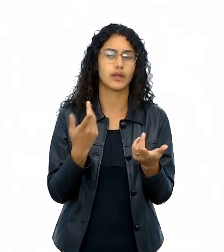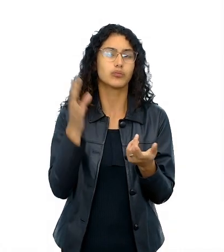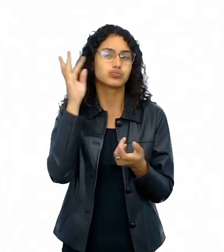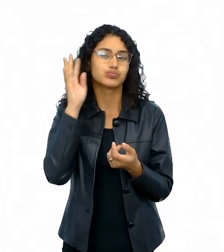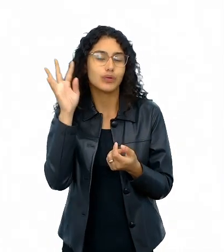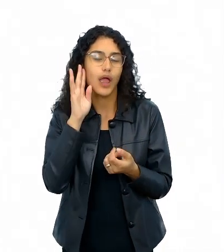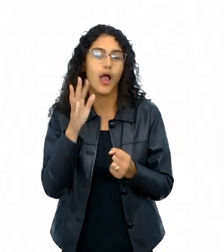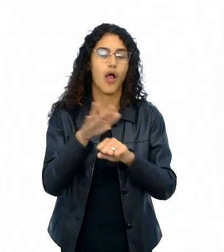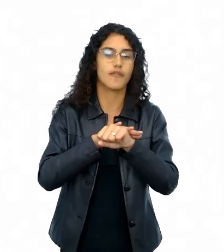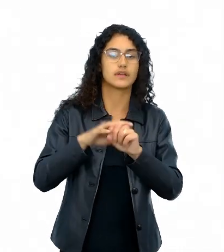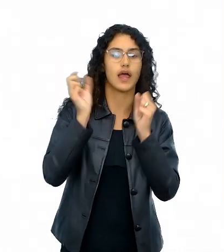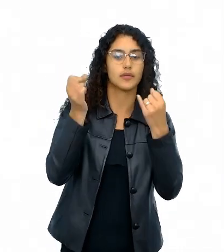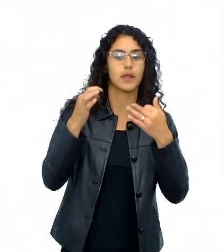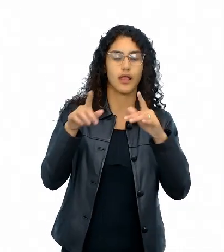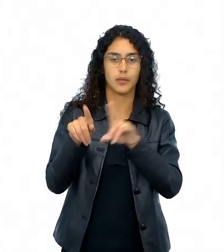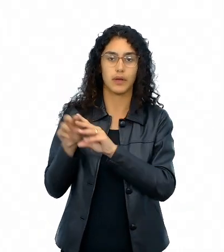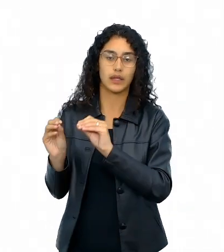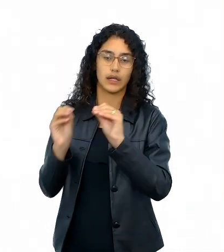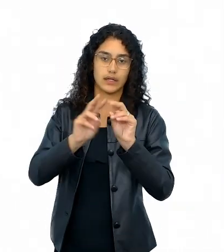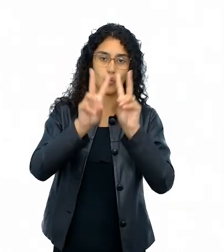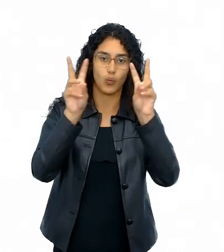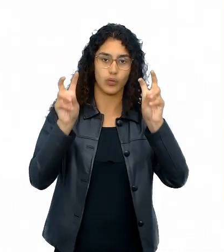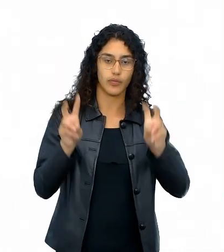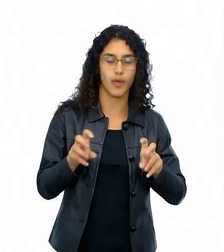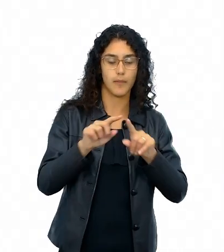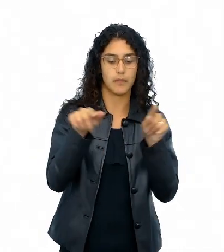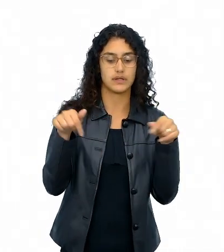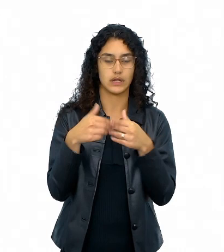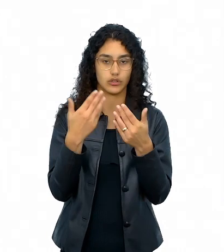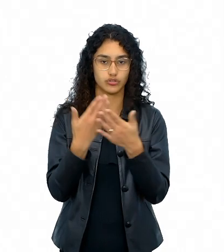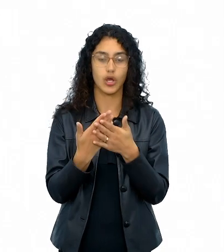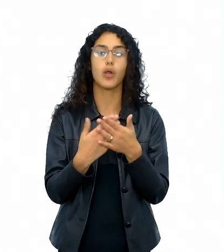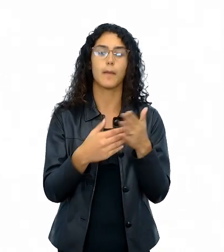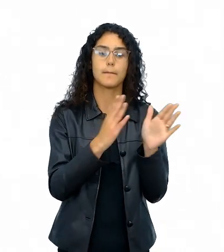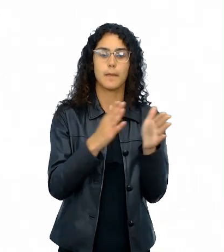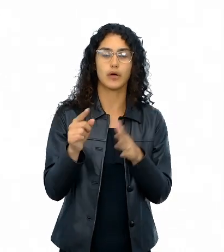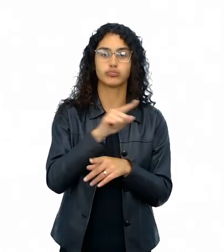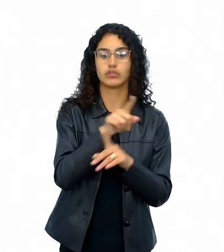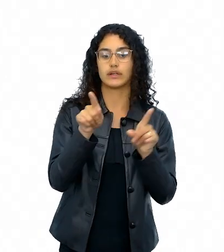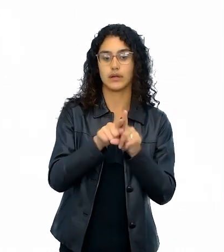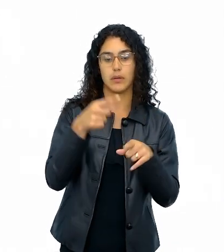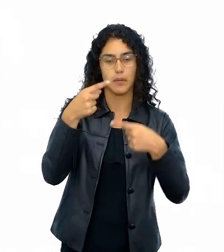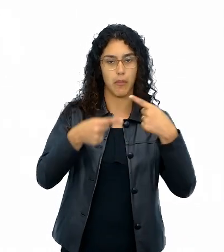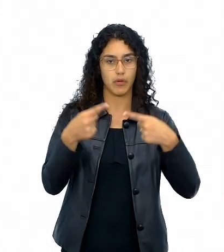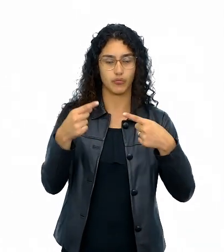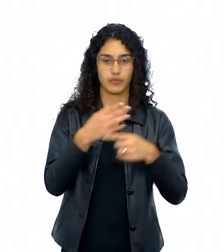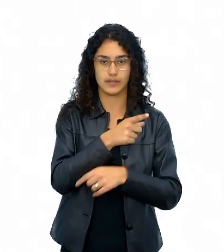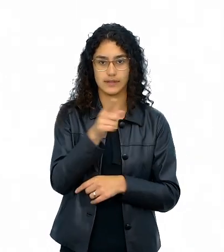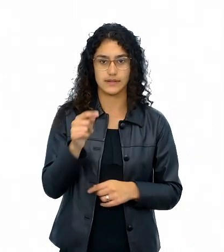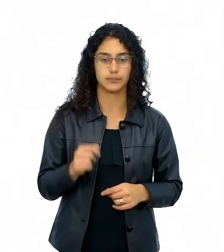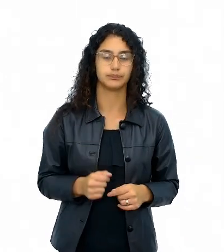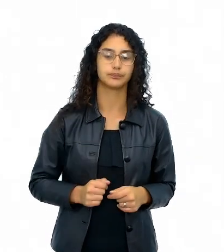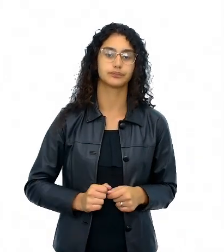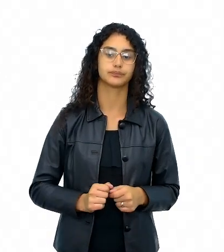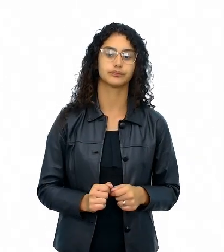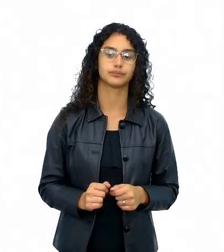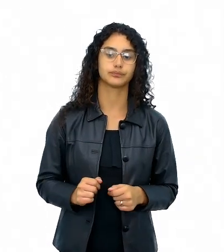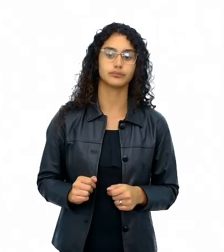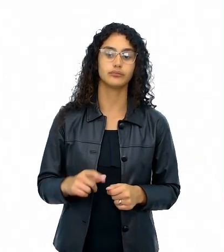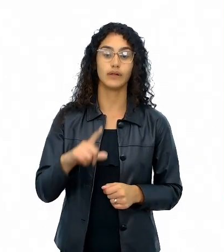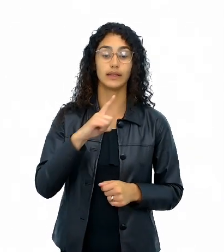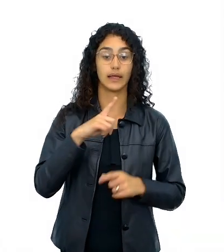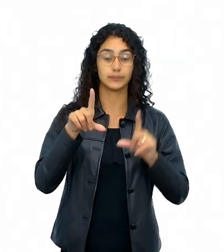lúdica, né? Conversar aí e trazer a temática para a pauta aí de vocês, para a discussão de vocês. Então, a gente tem